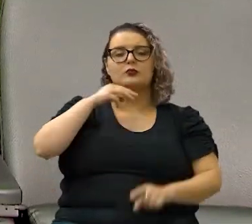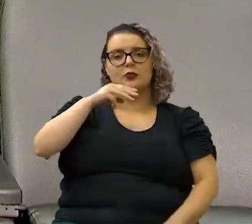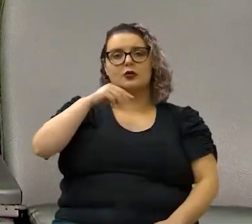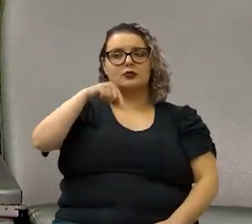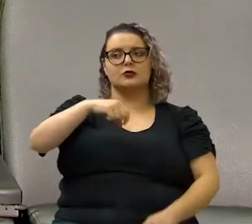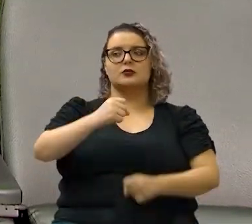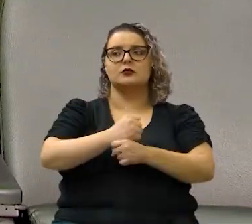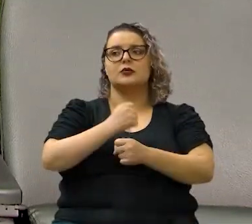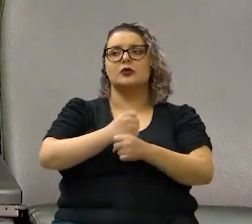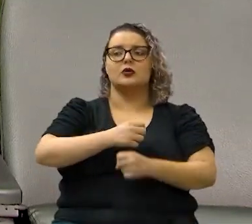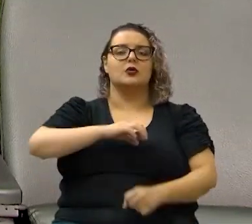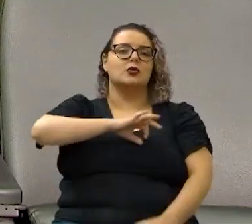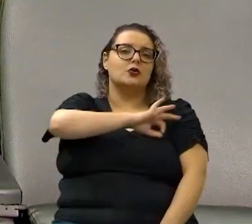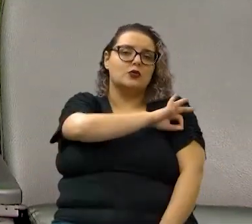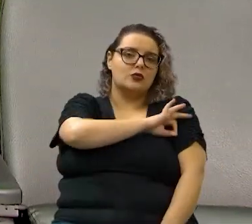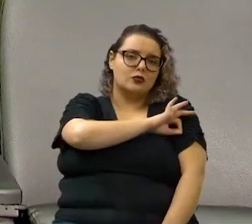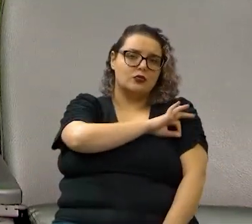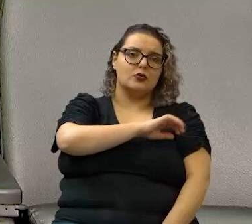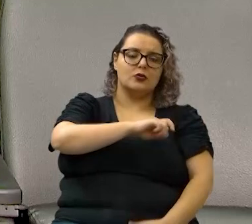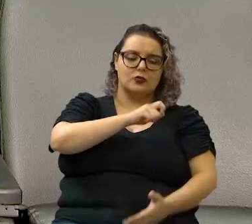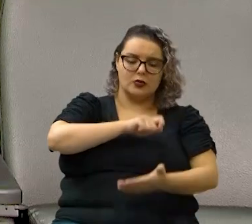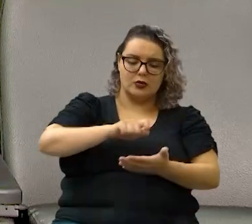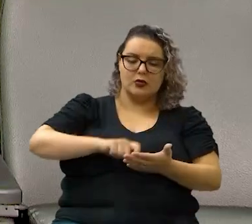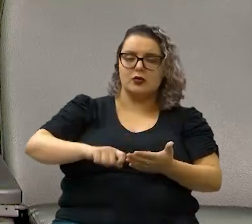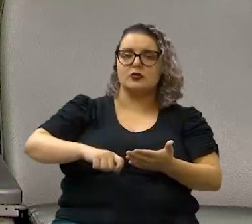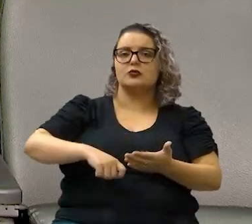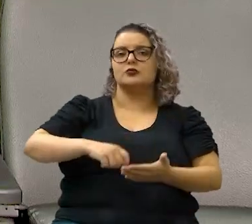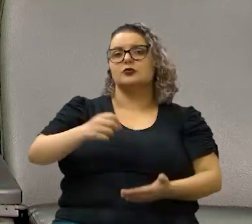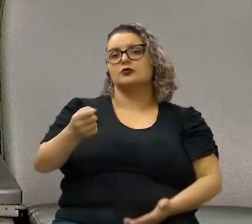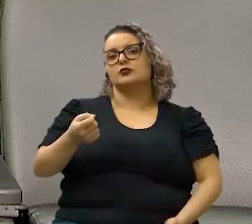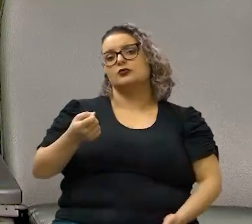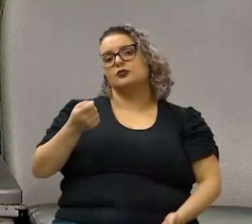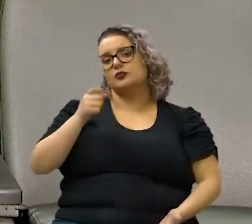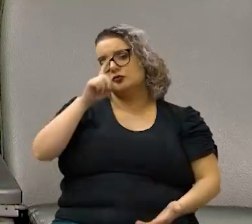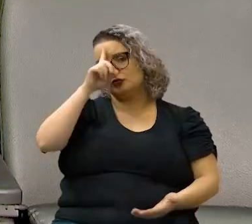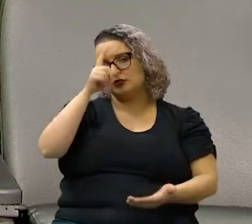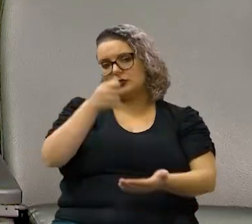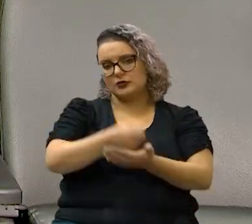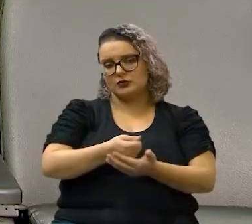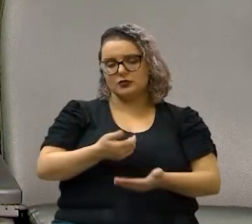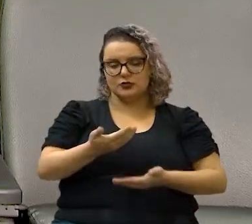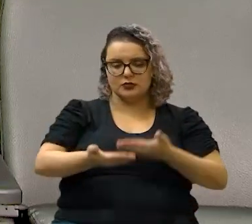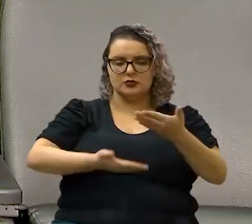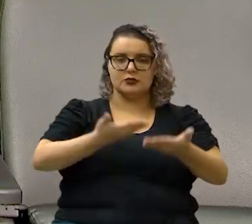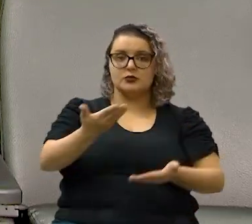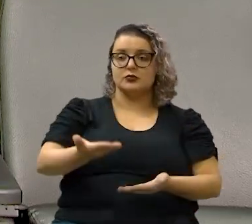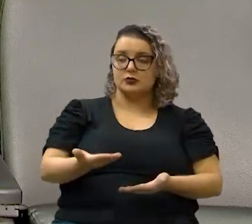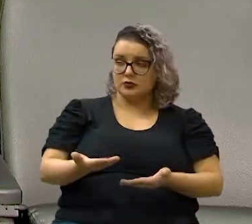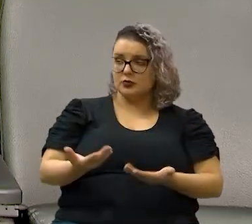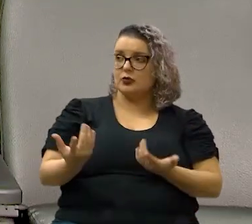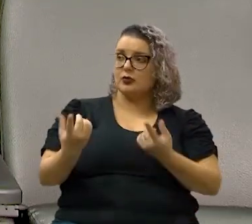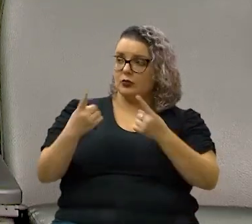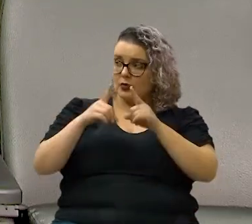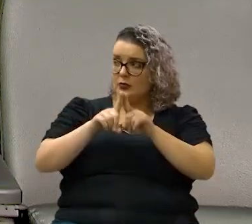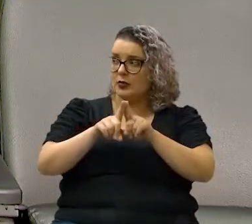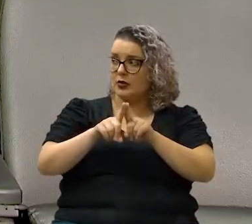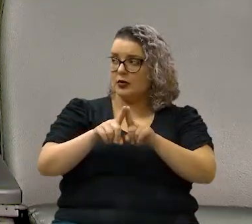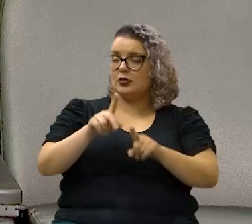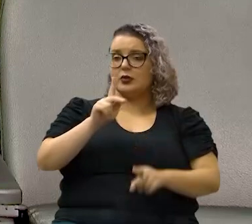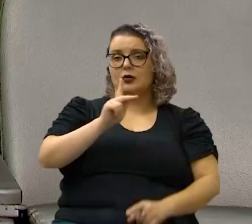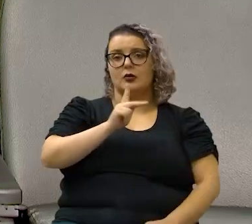ano, o prefeito assinou uma ordem de serviço para início do novo sistema de iluminação pública de Campinas, por meio de uma